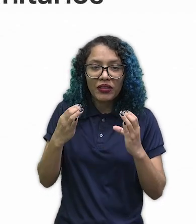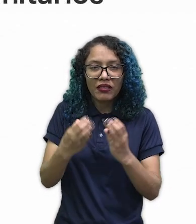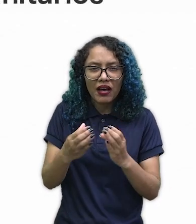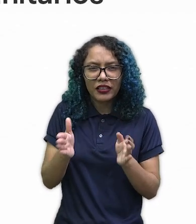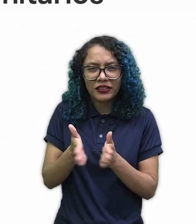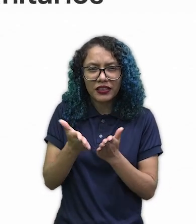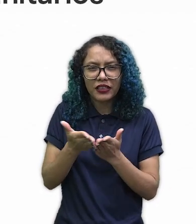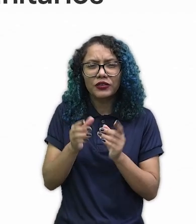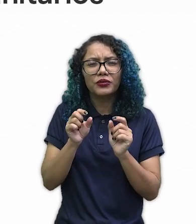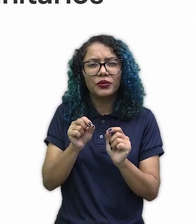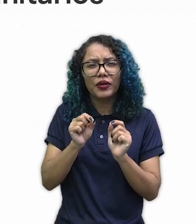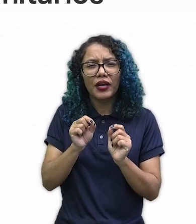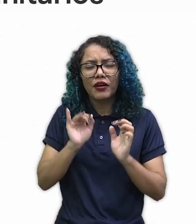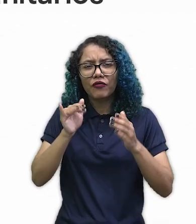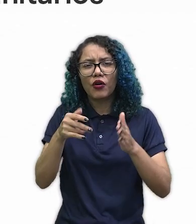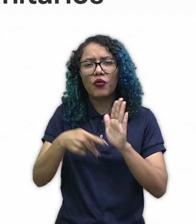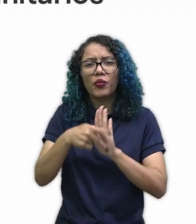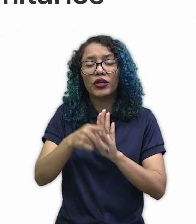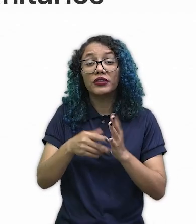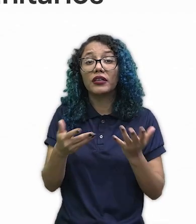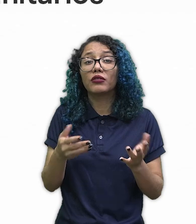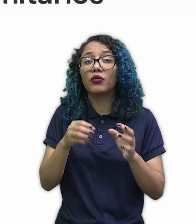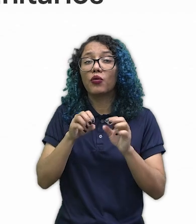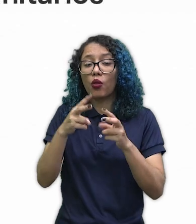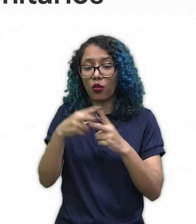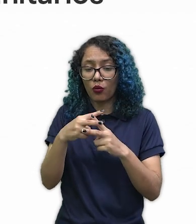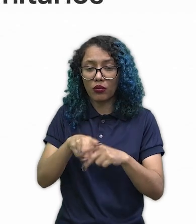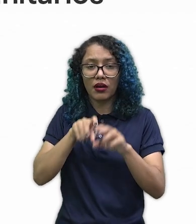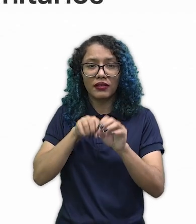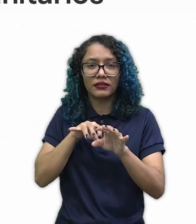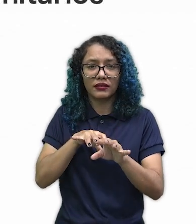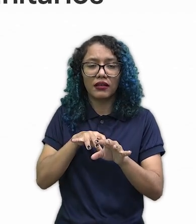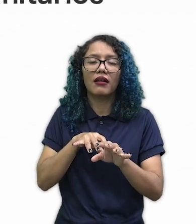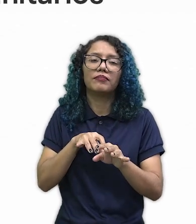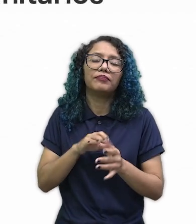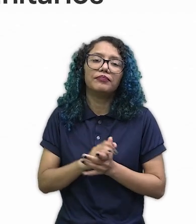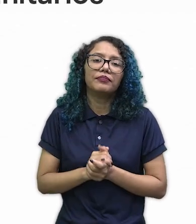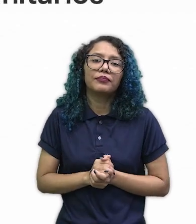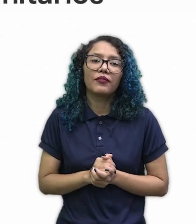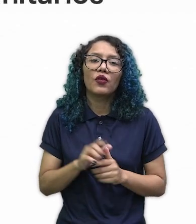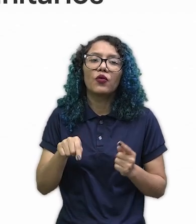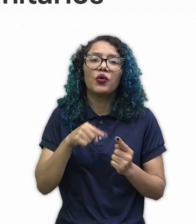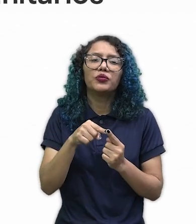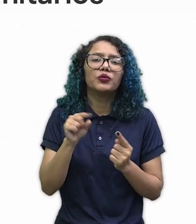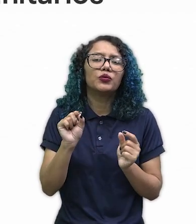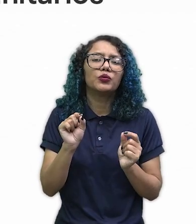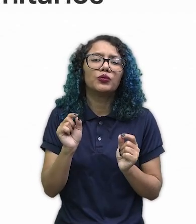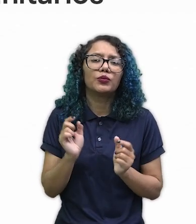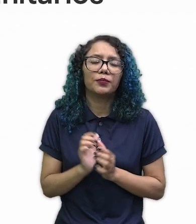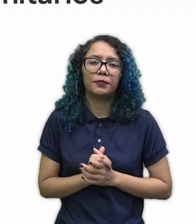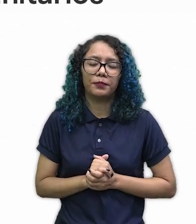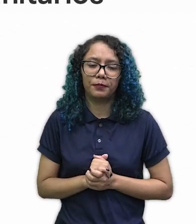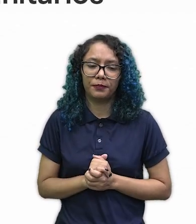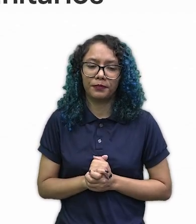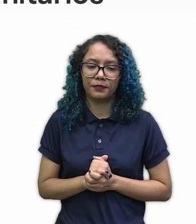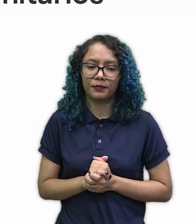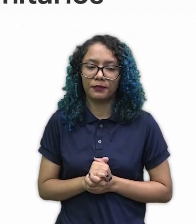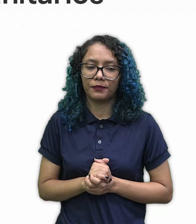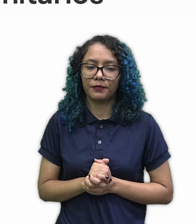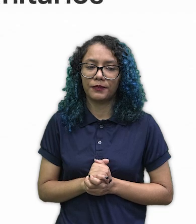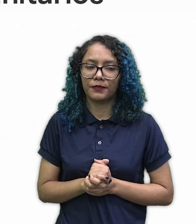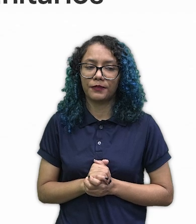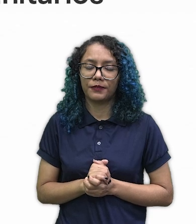o ensino de algum tipo de luta com o objetivo justamente de fazer com que as crianças